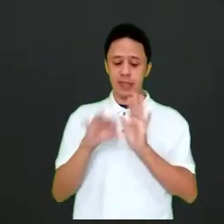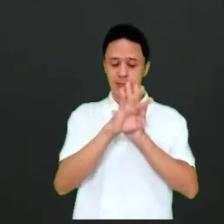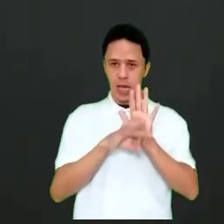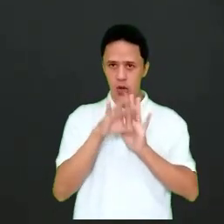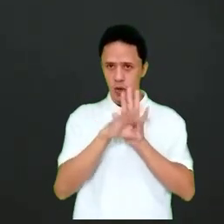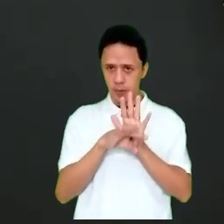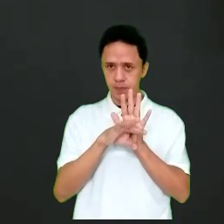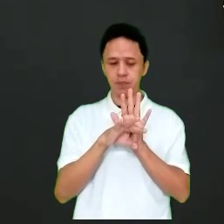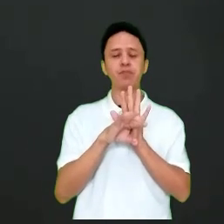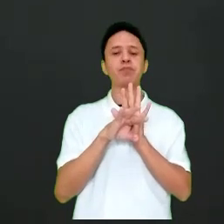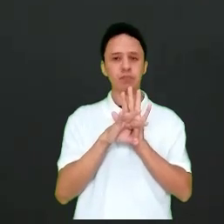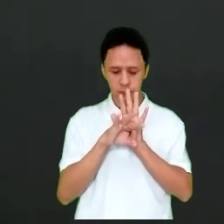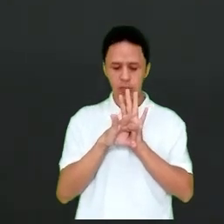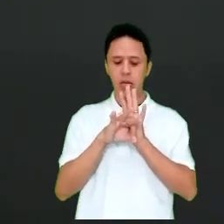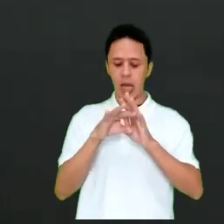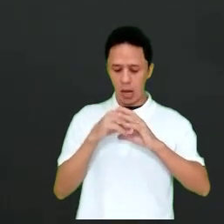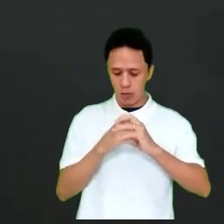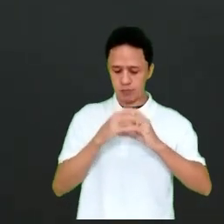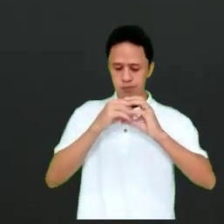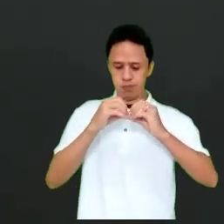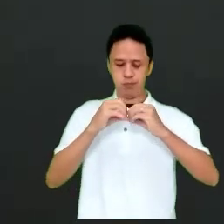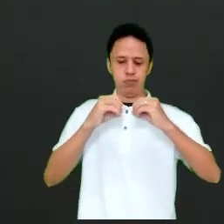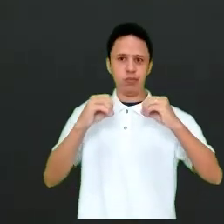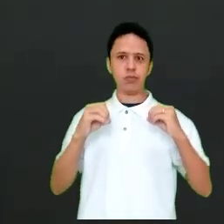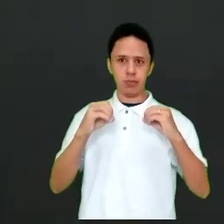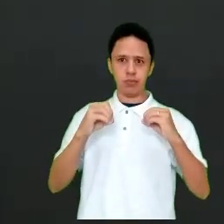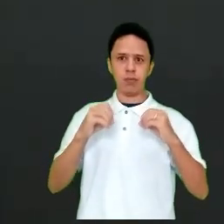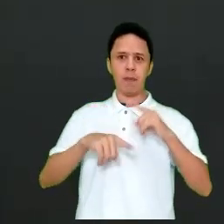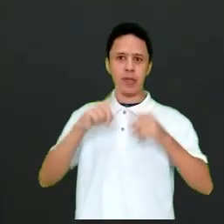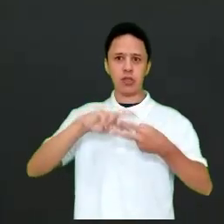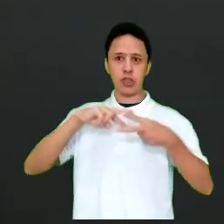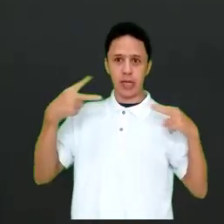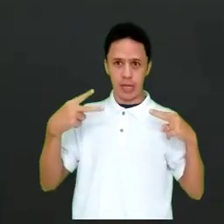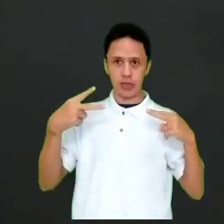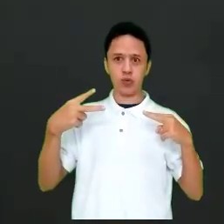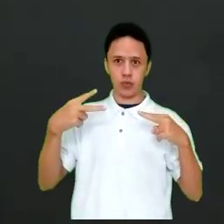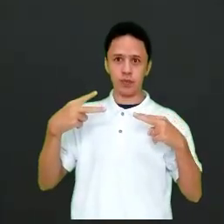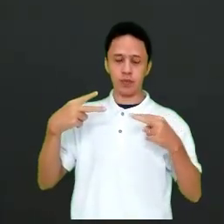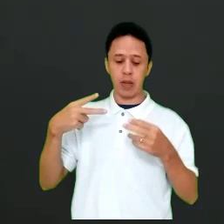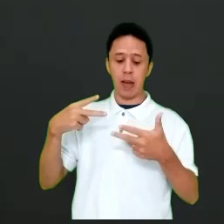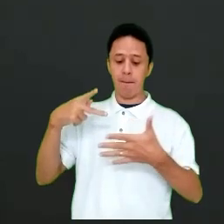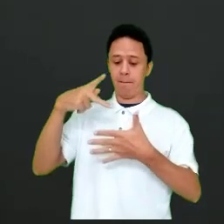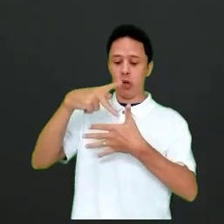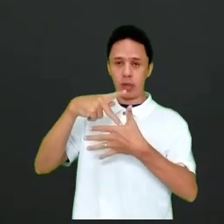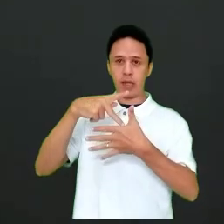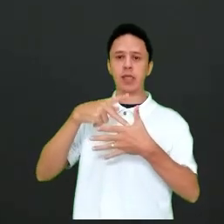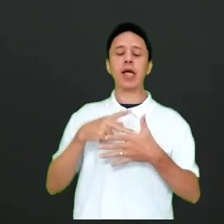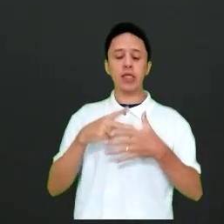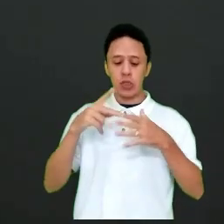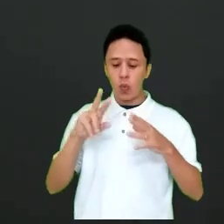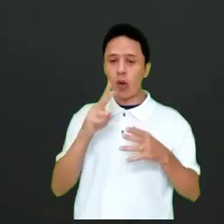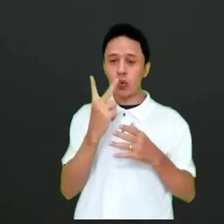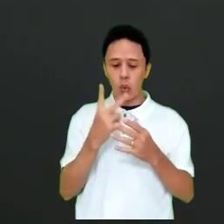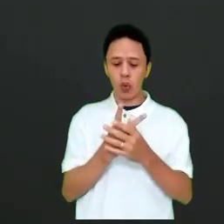uma célula, que essa célula ela duplica o seu material genético, as suas proteínas, e ela